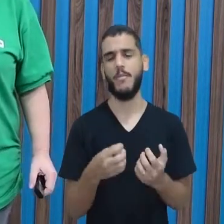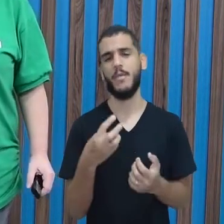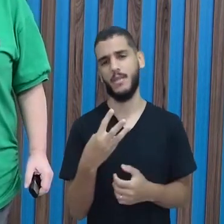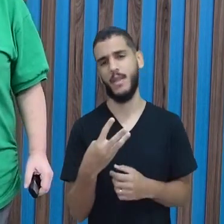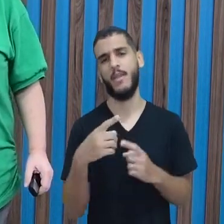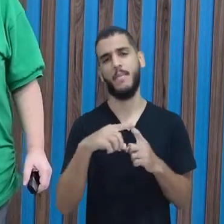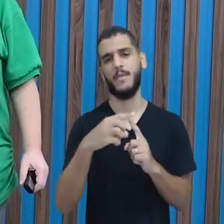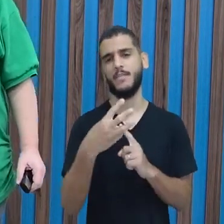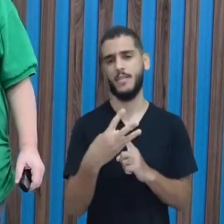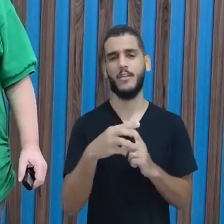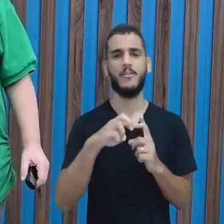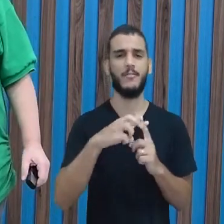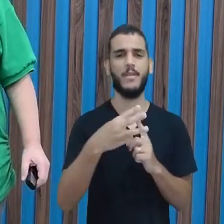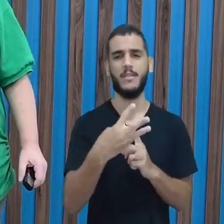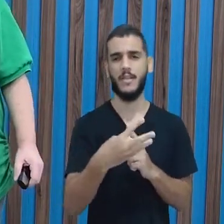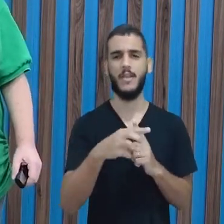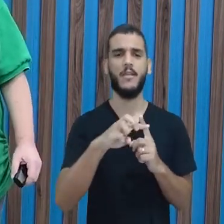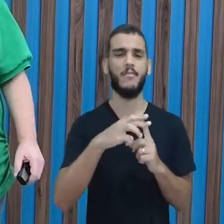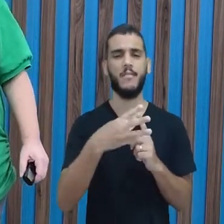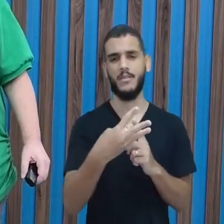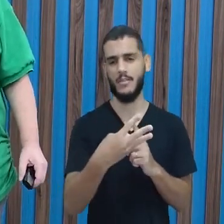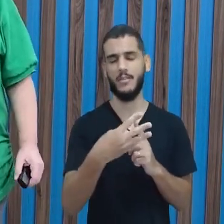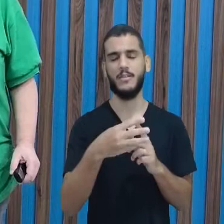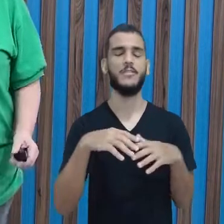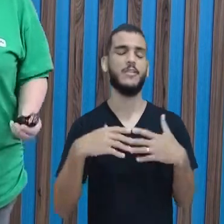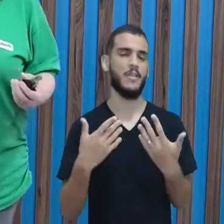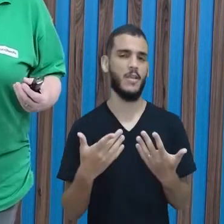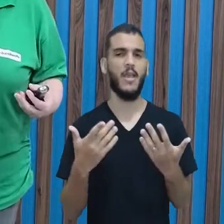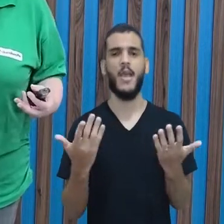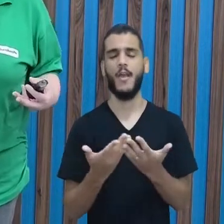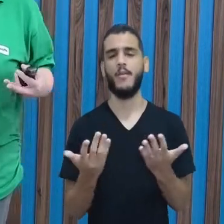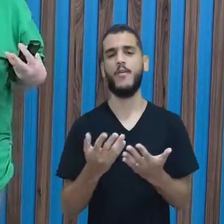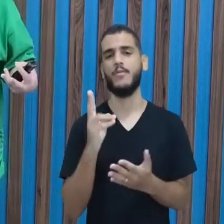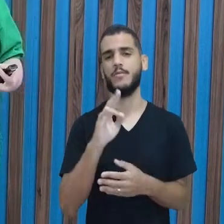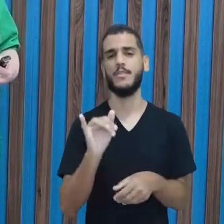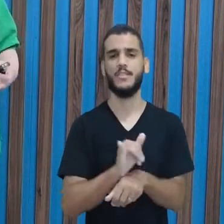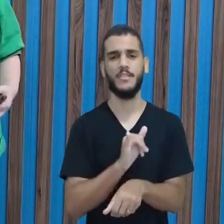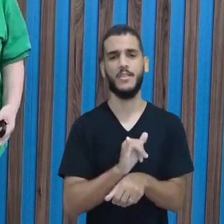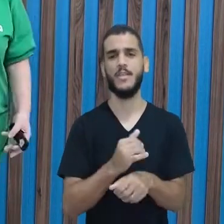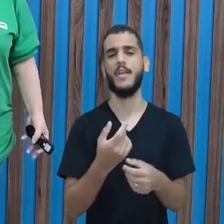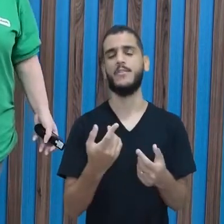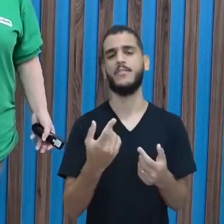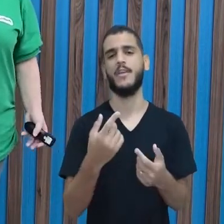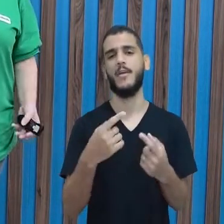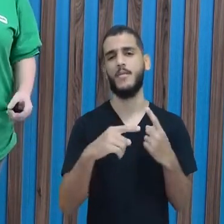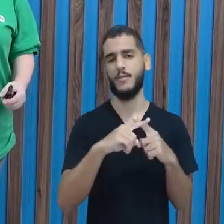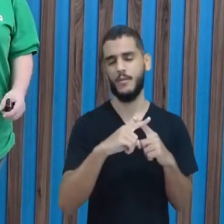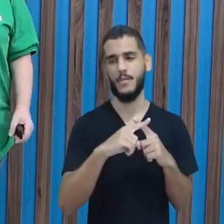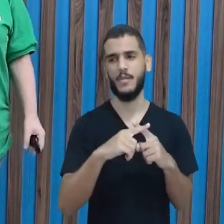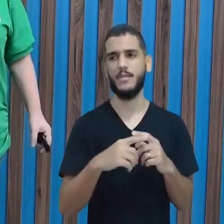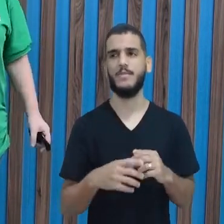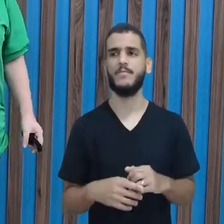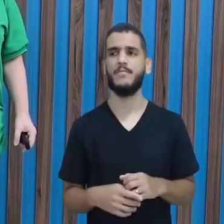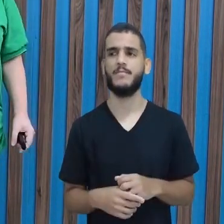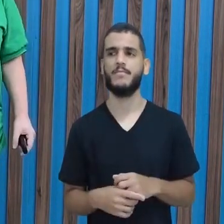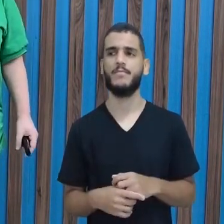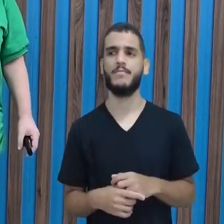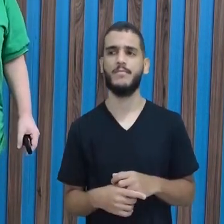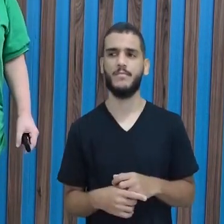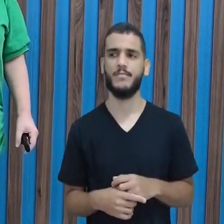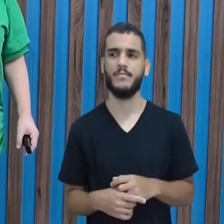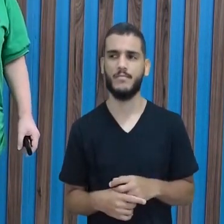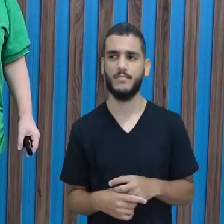mais 3 mais 3 mais 3, e passou a fazer a multiplicação. Quantas vezes eu fiz 3